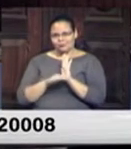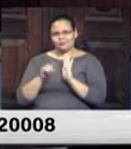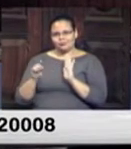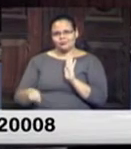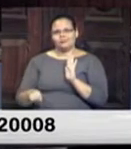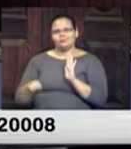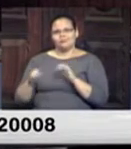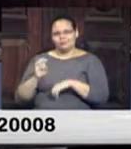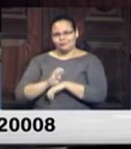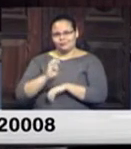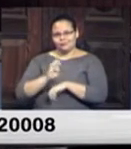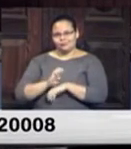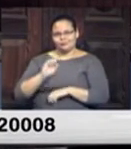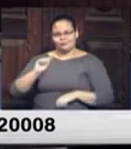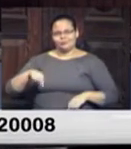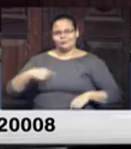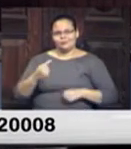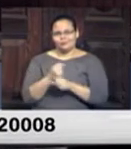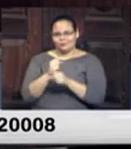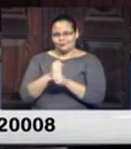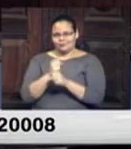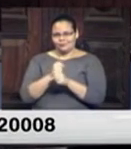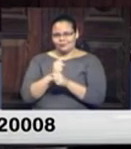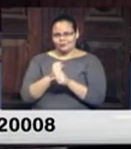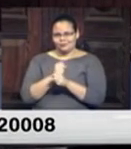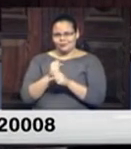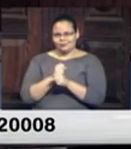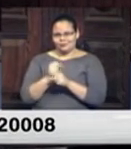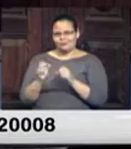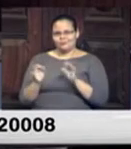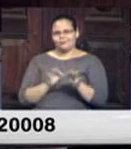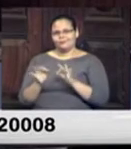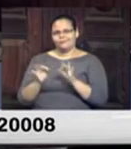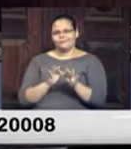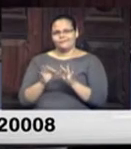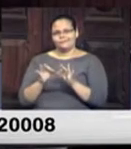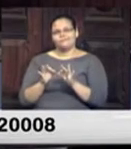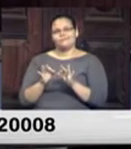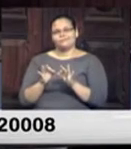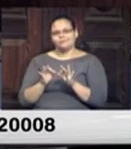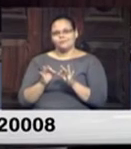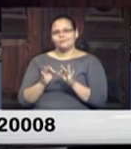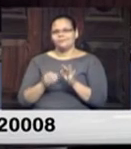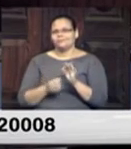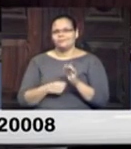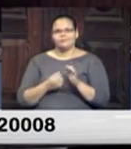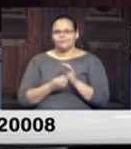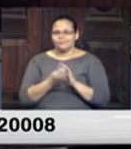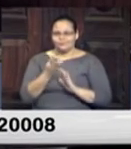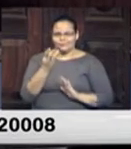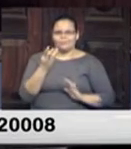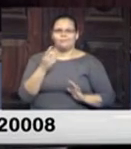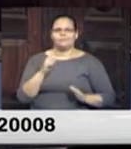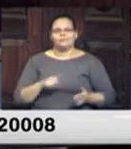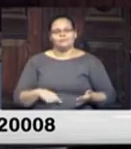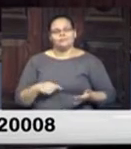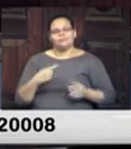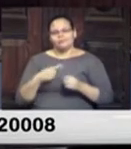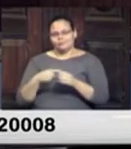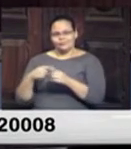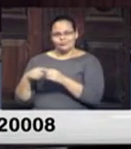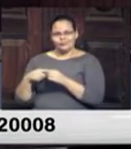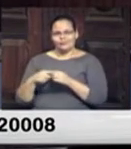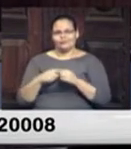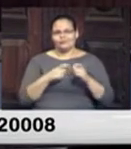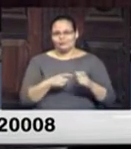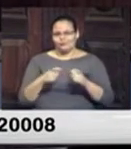com vistas ao próximo ano letivo. Planejamento este que vem provocando em vários municípios, várias